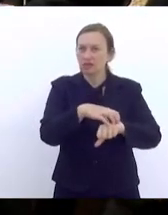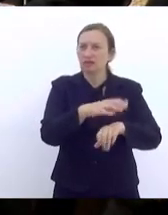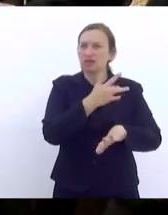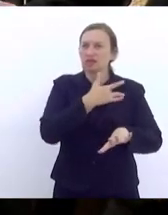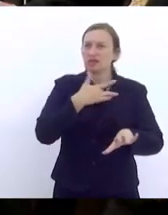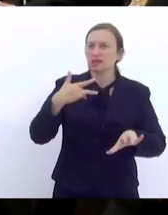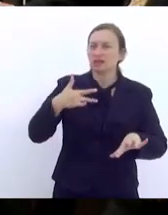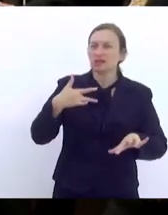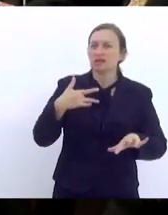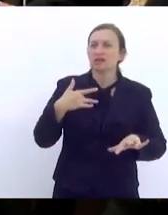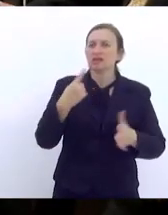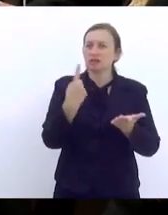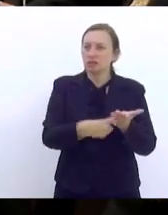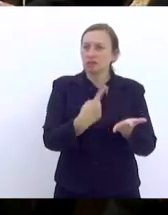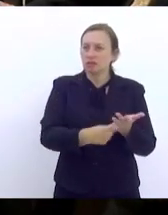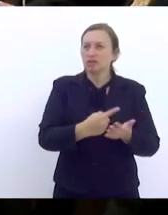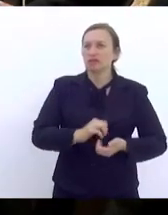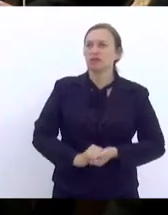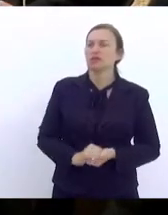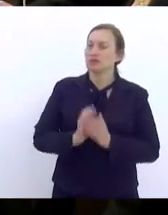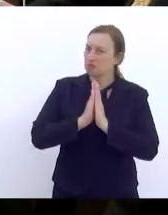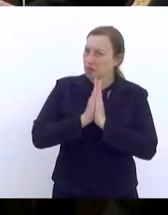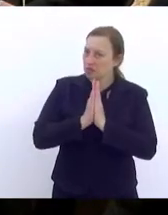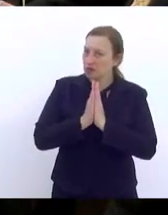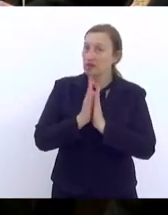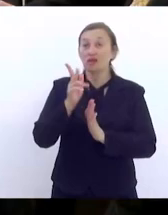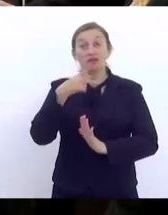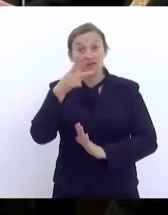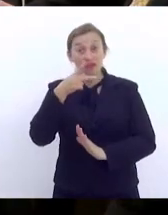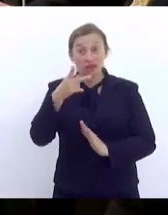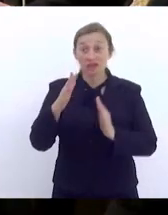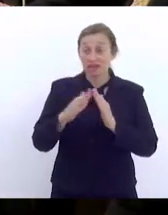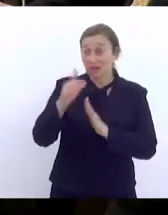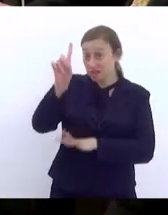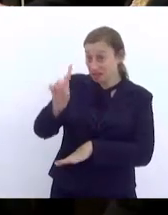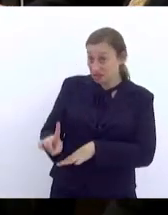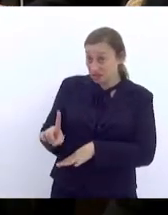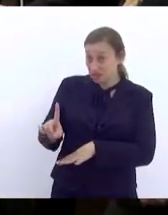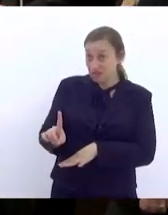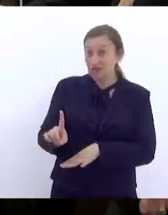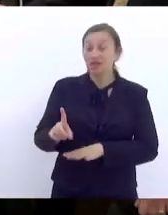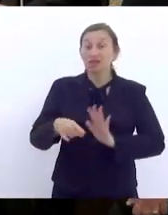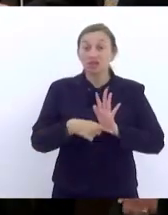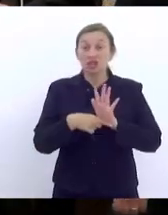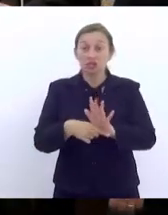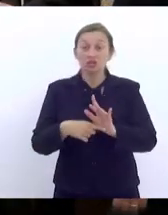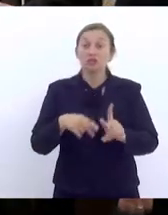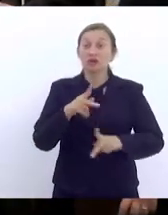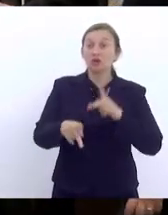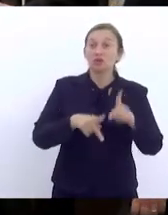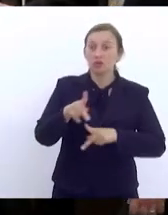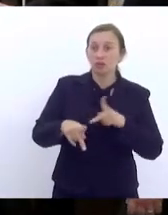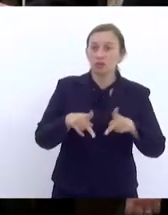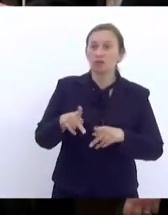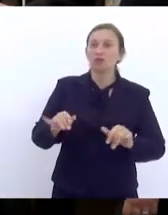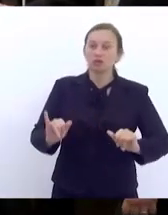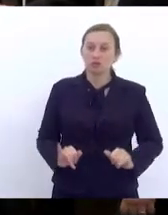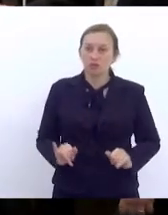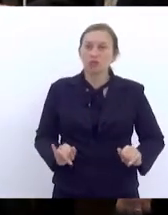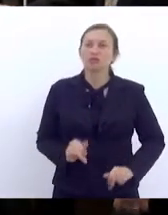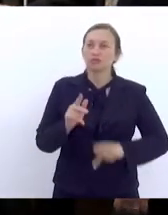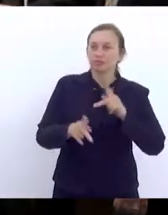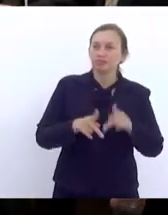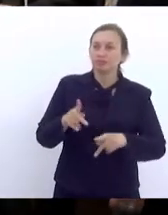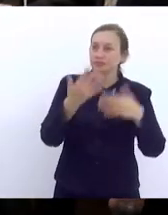líder de governo esse compromisso por favor vamos falar obrigado de direitos e de assistência ao povo que a nossa população sofre muito